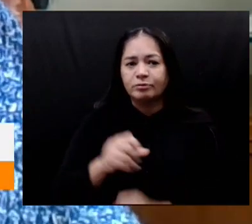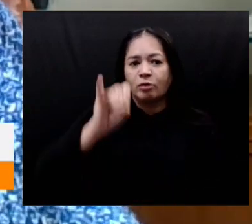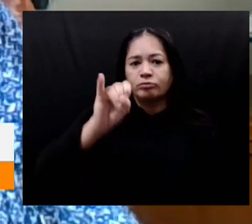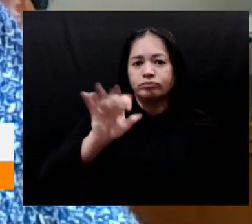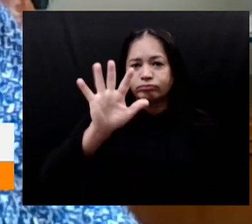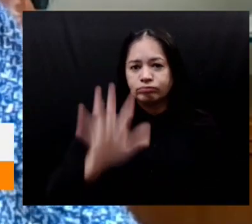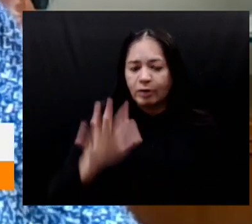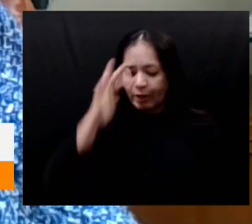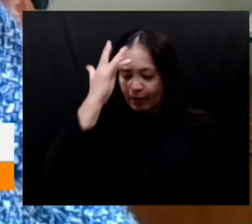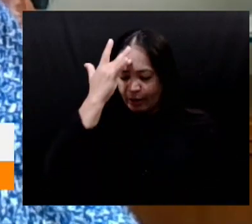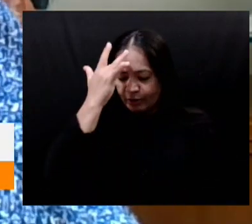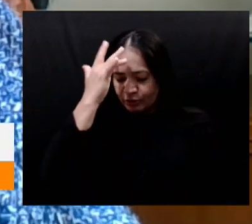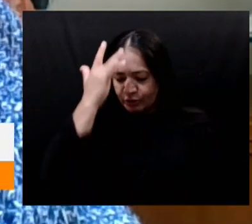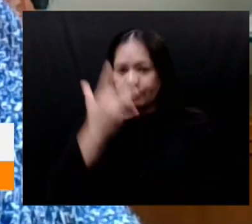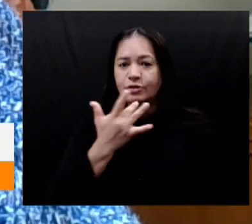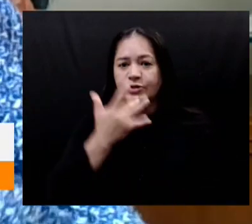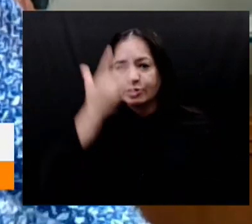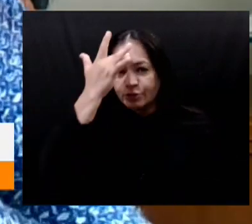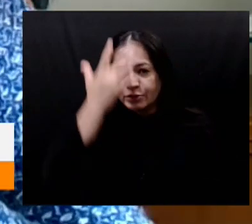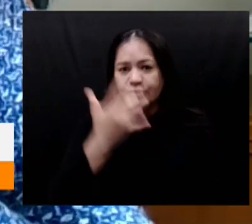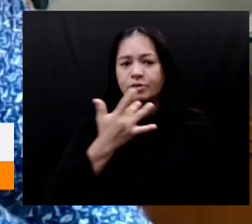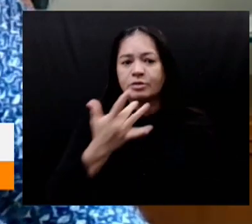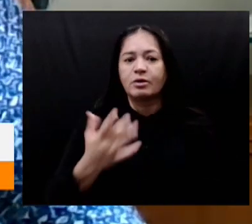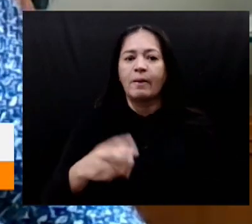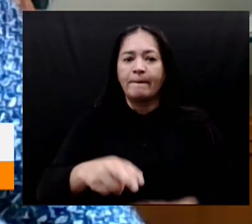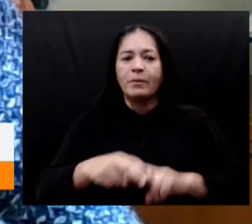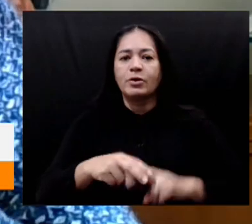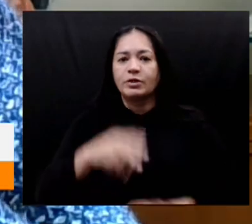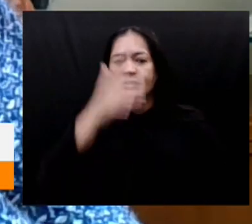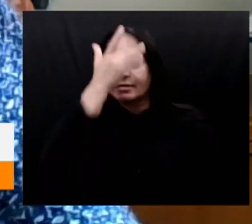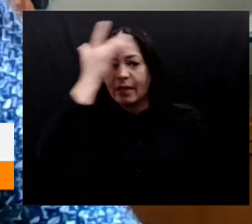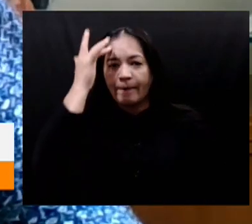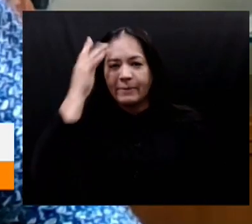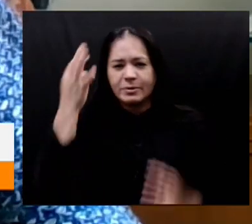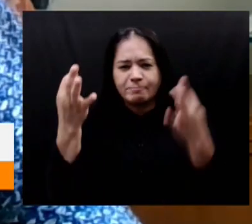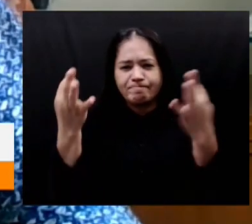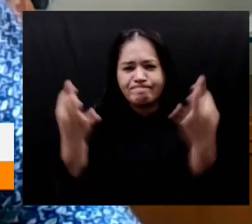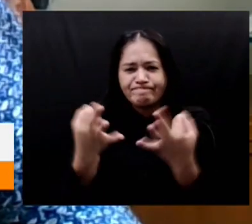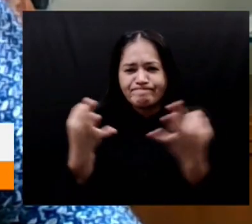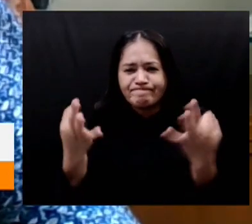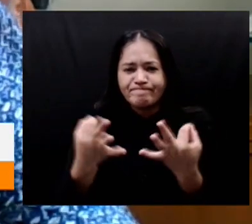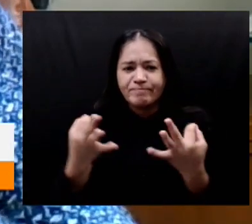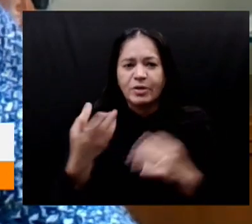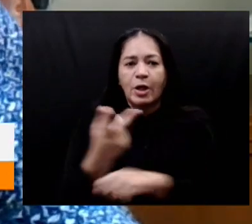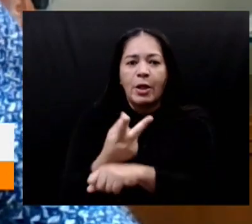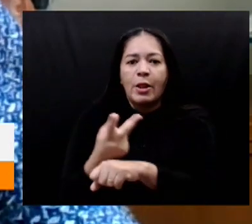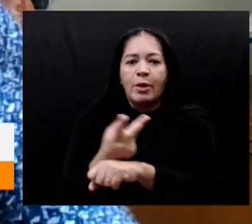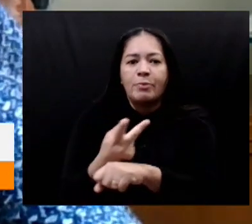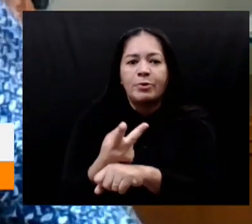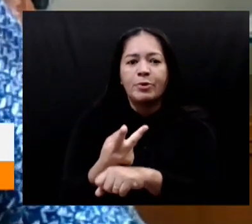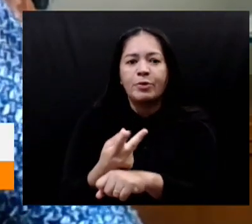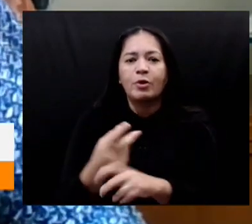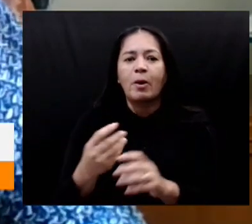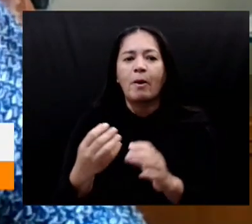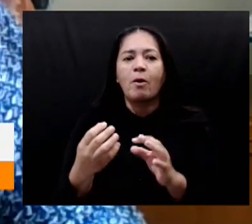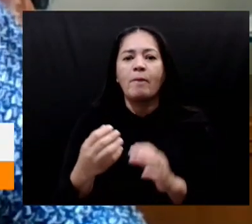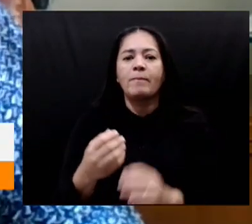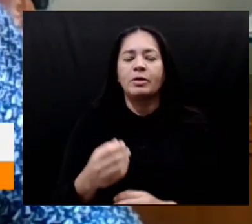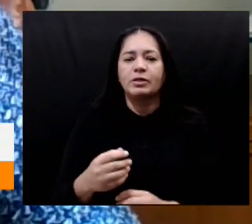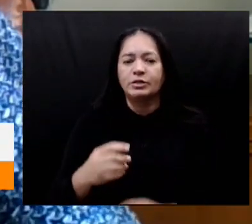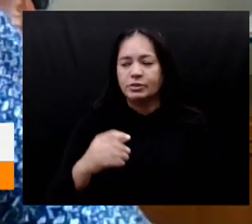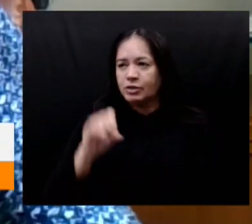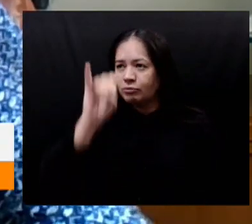Então, o perfeccionista, ele busca, como o próprio nome diz, uma autoimagem de